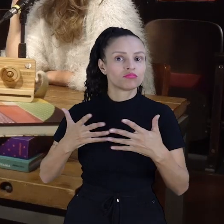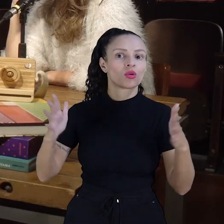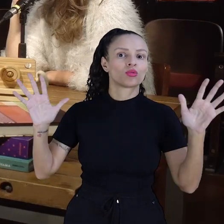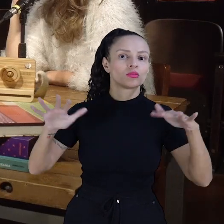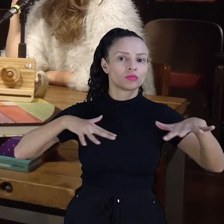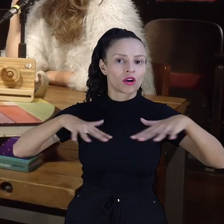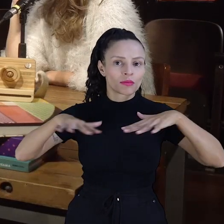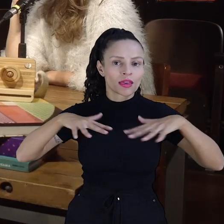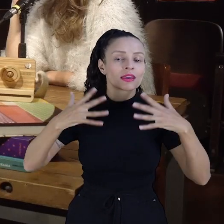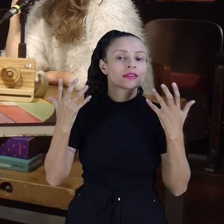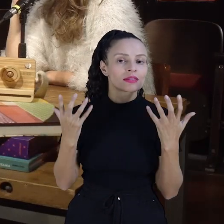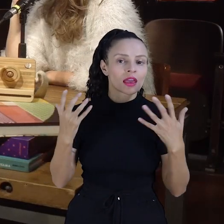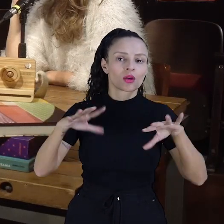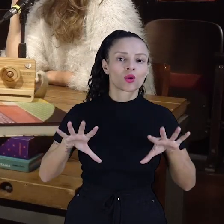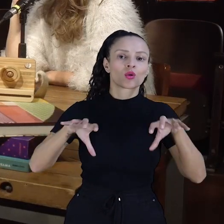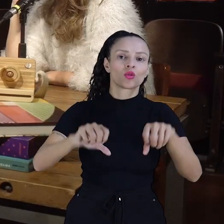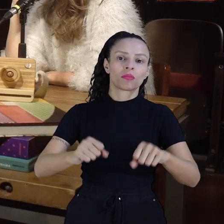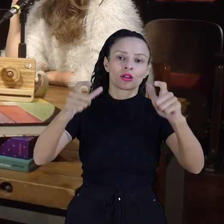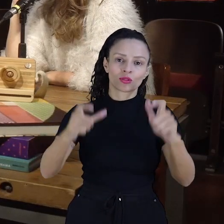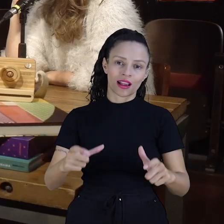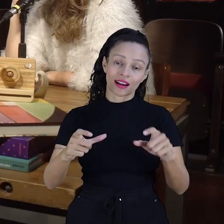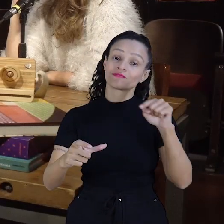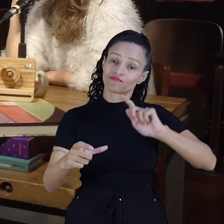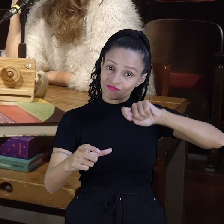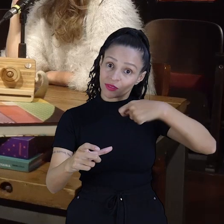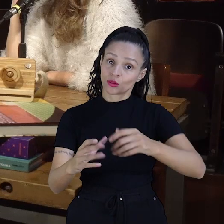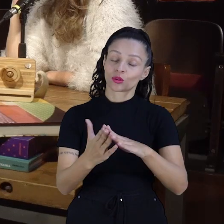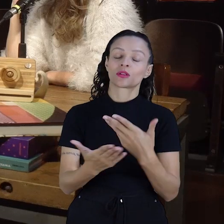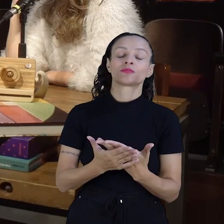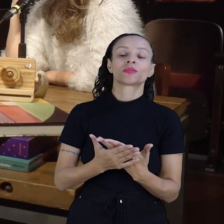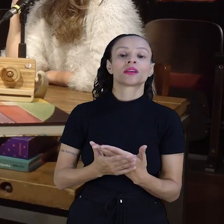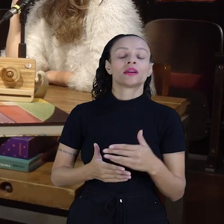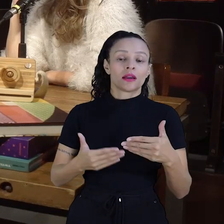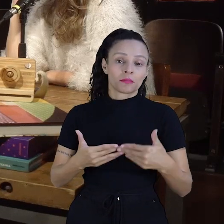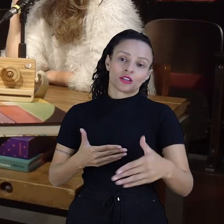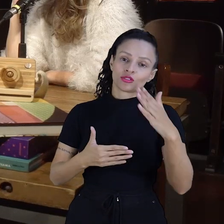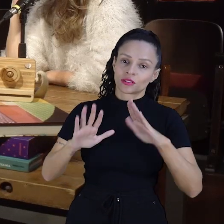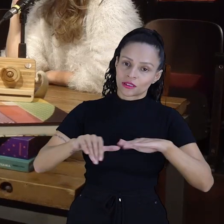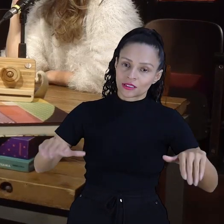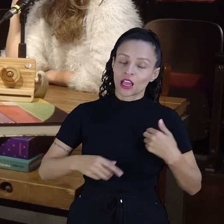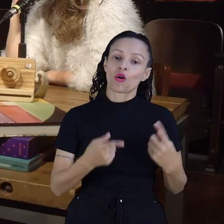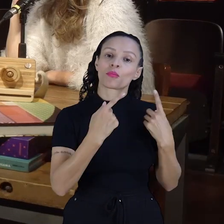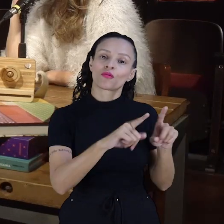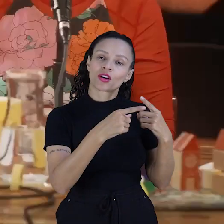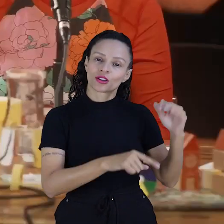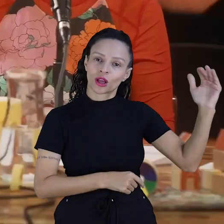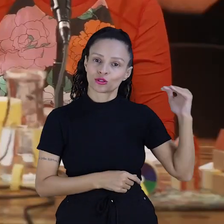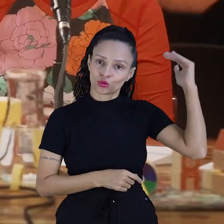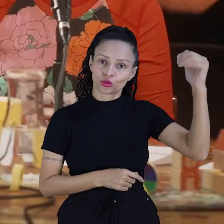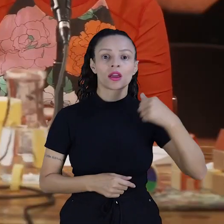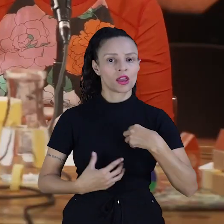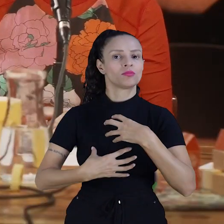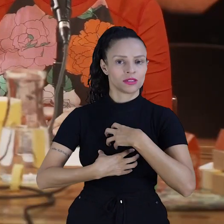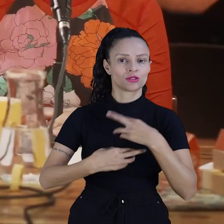se movimentar, que quer ocupar esse lugar chamado escola. Eu acho que a partir das crianças eu fui provocando os adultos. Eu